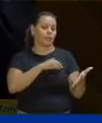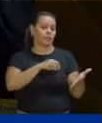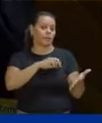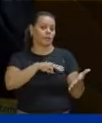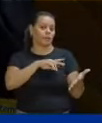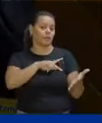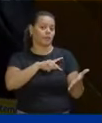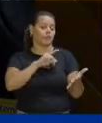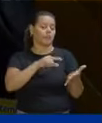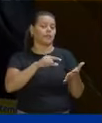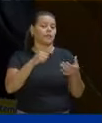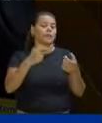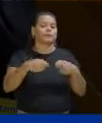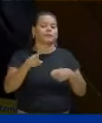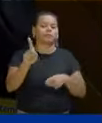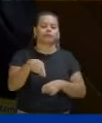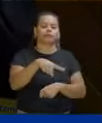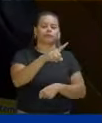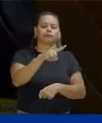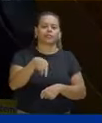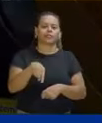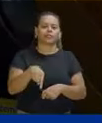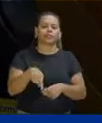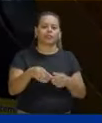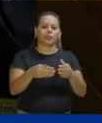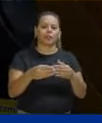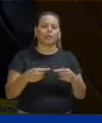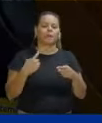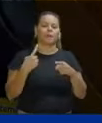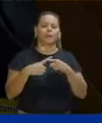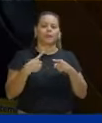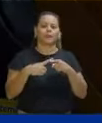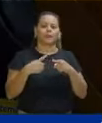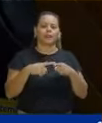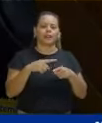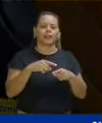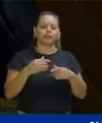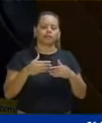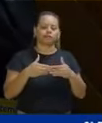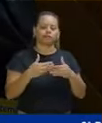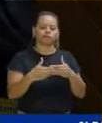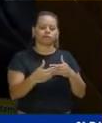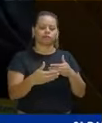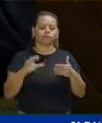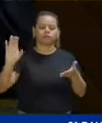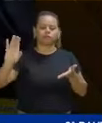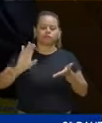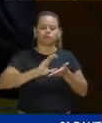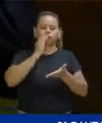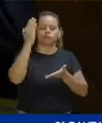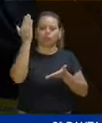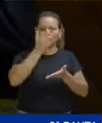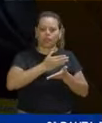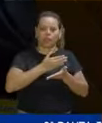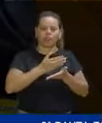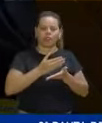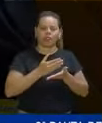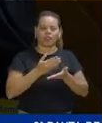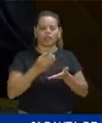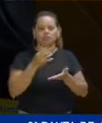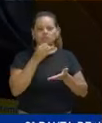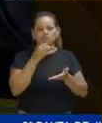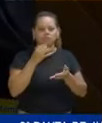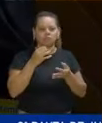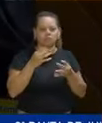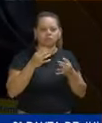apreço. Fundamenta seu pedido no fato de que o processo de prestação de contas é de natureza peculiar, não existindo,